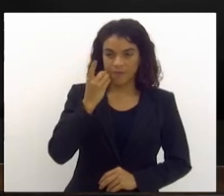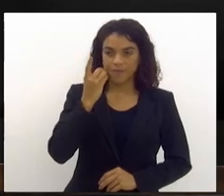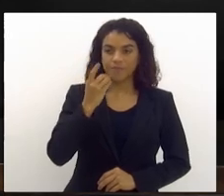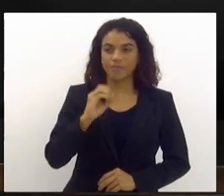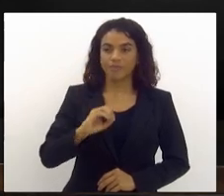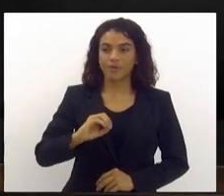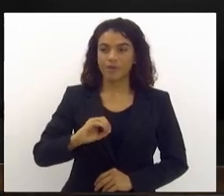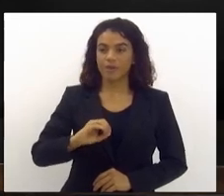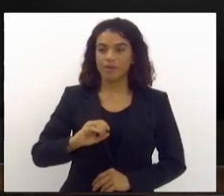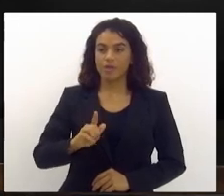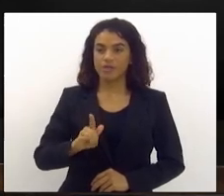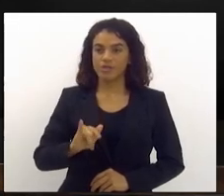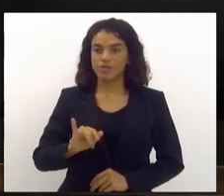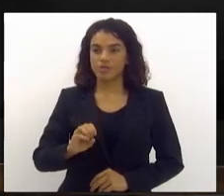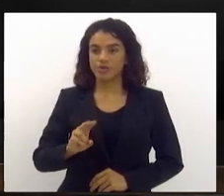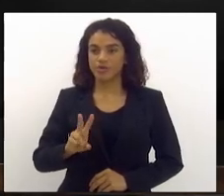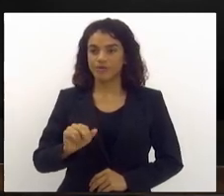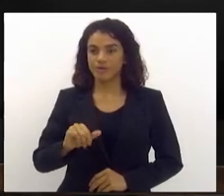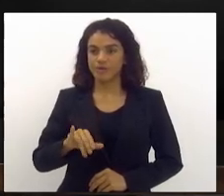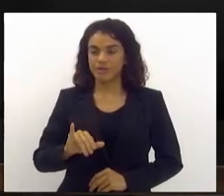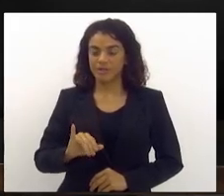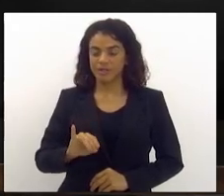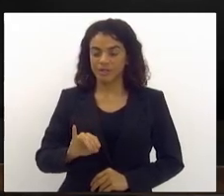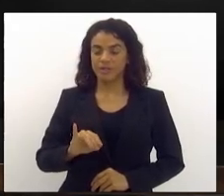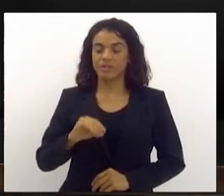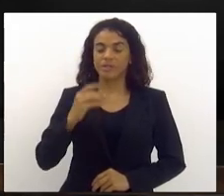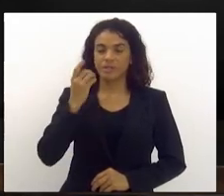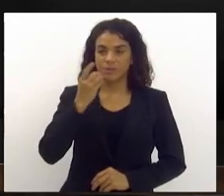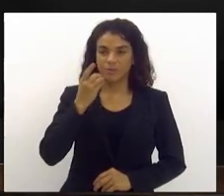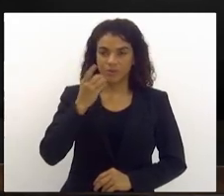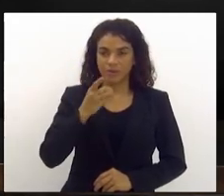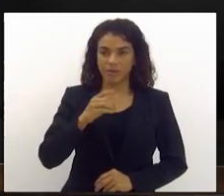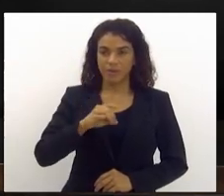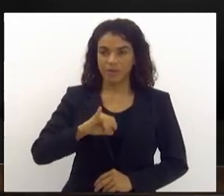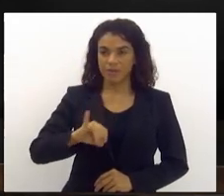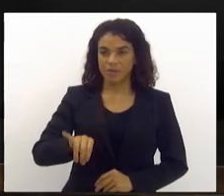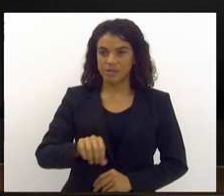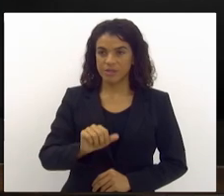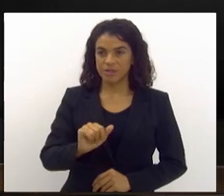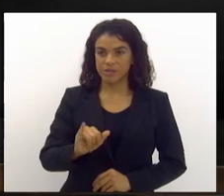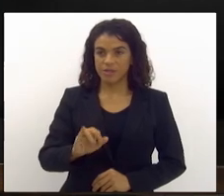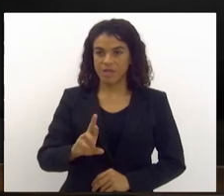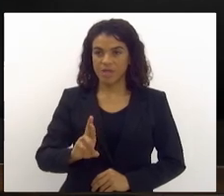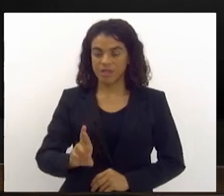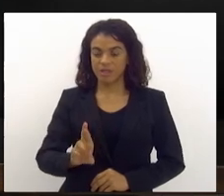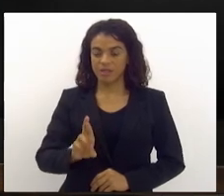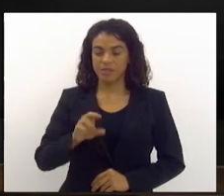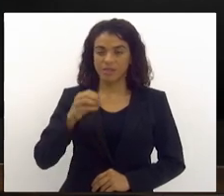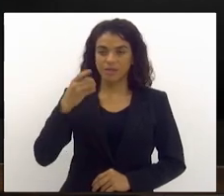deputado Giovanni Ratinho, deputado Jair Bittencourt,